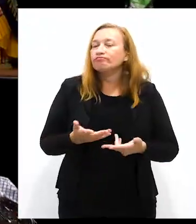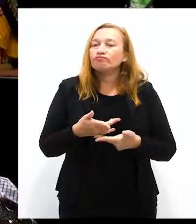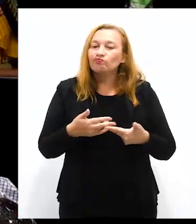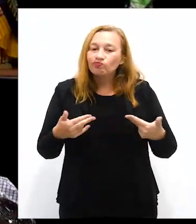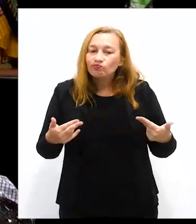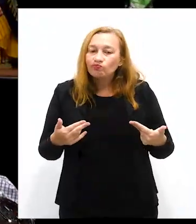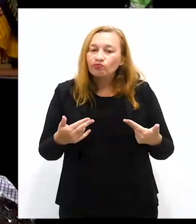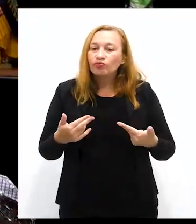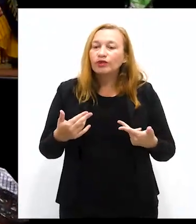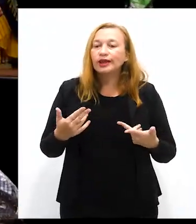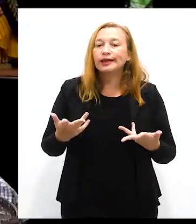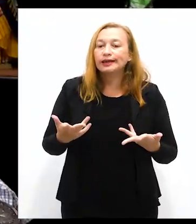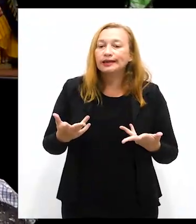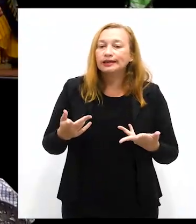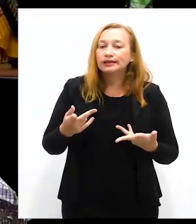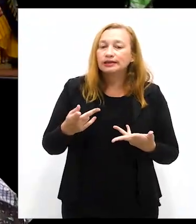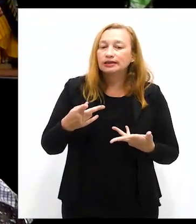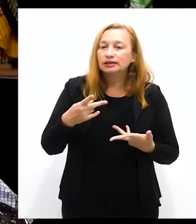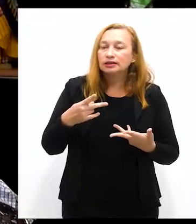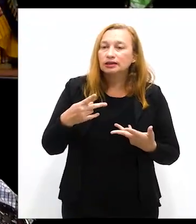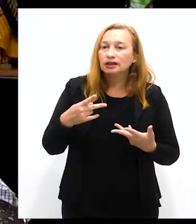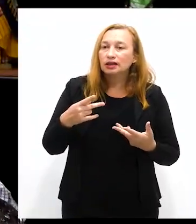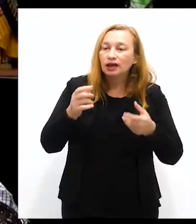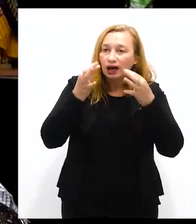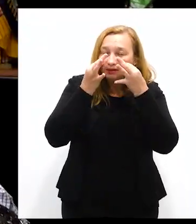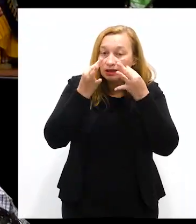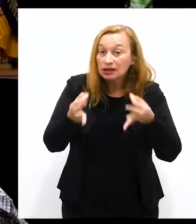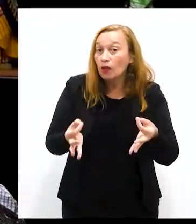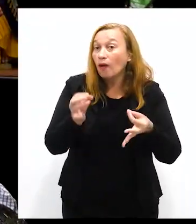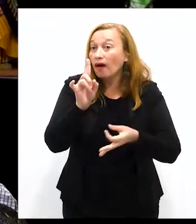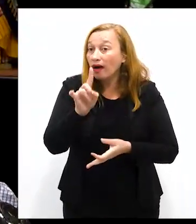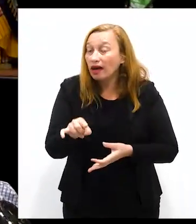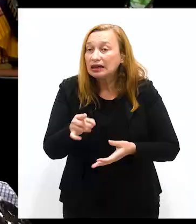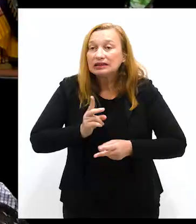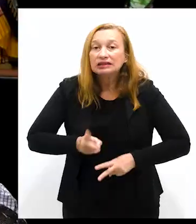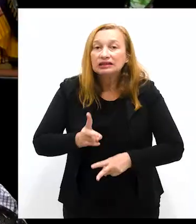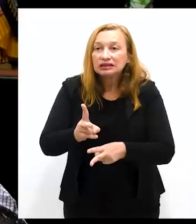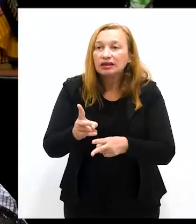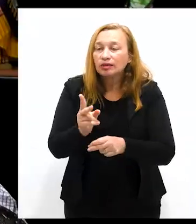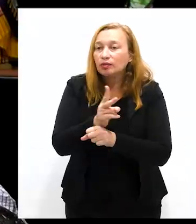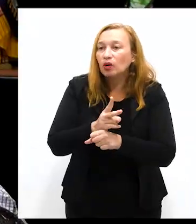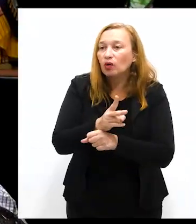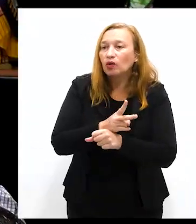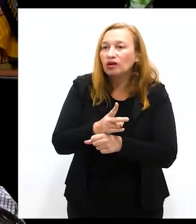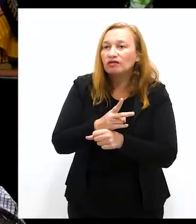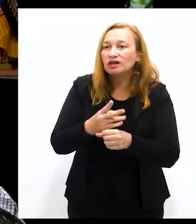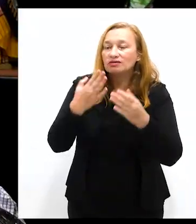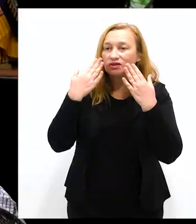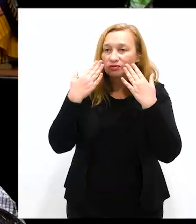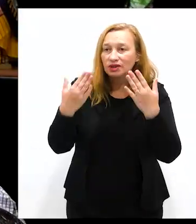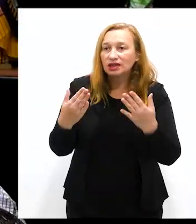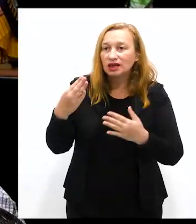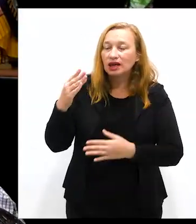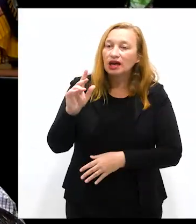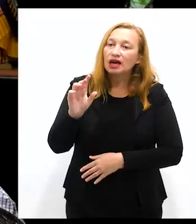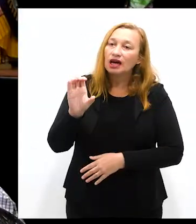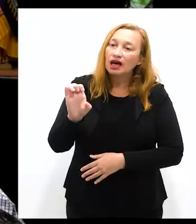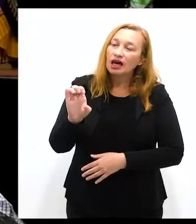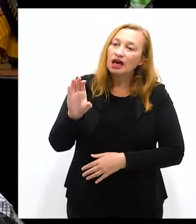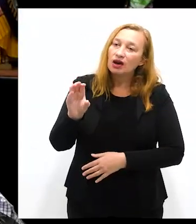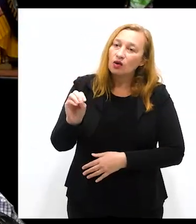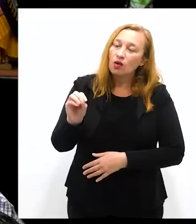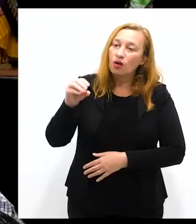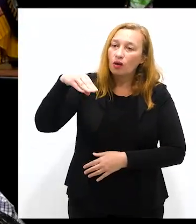vantagem uma coisa, né, a vantagem que eu considero assim, que me chama a minha atenção é que sempre a gente procura fazer um